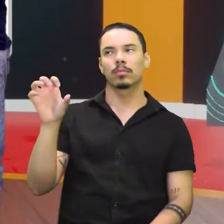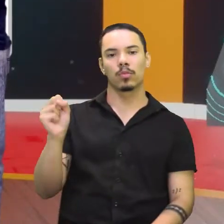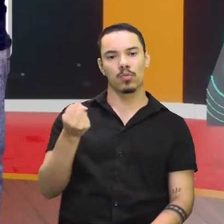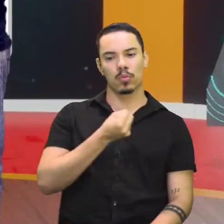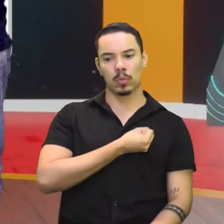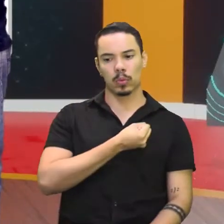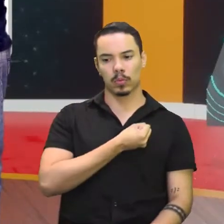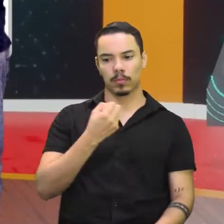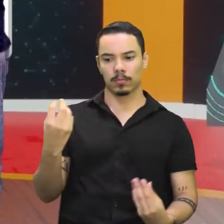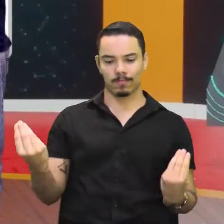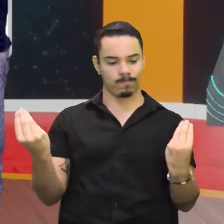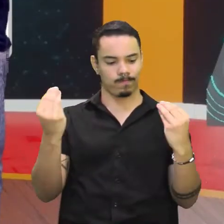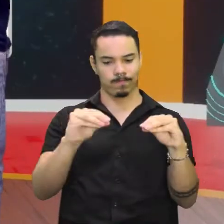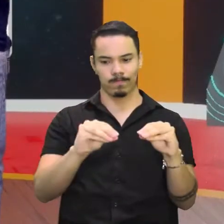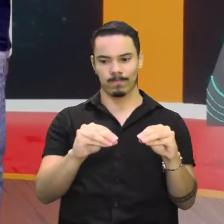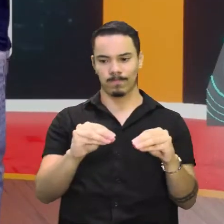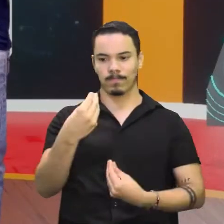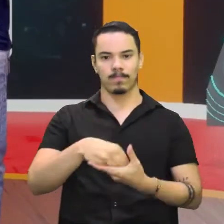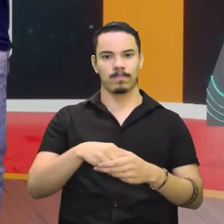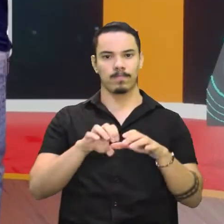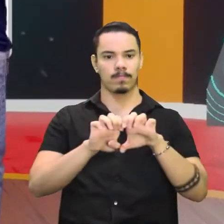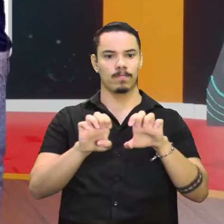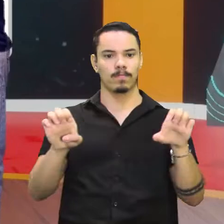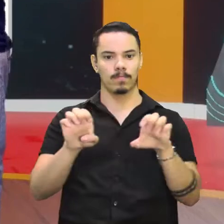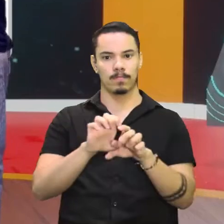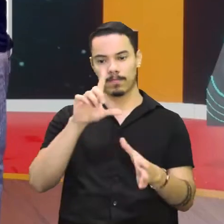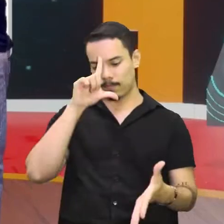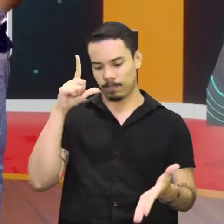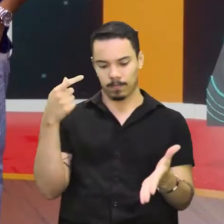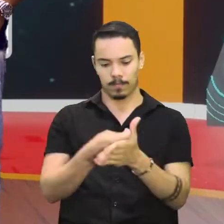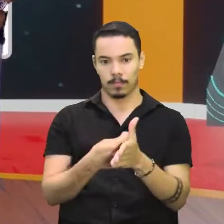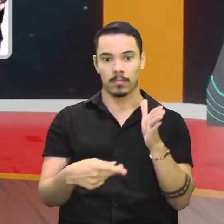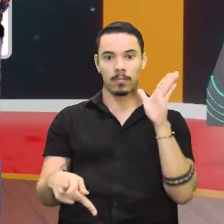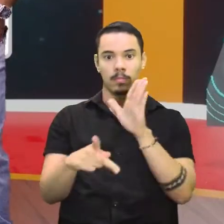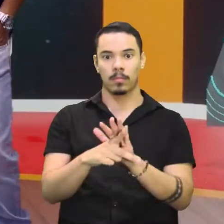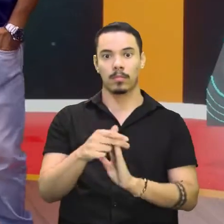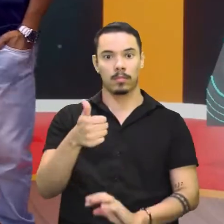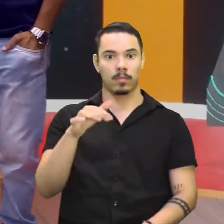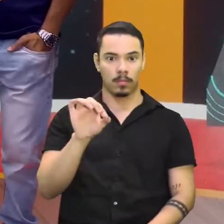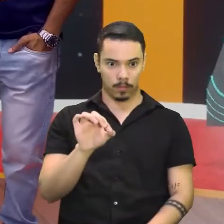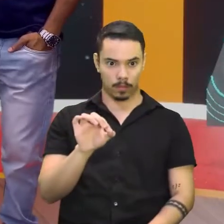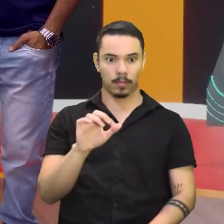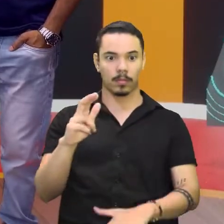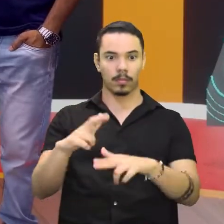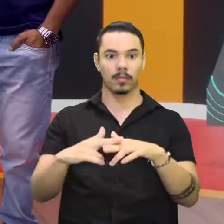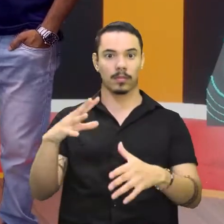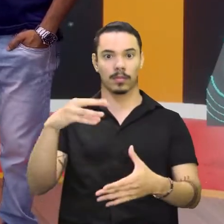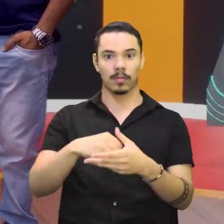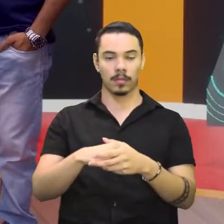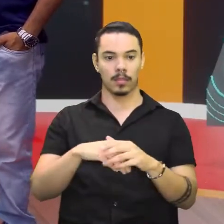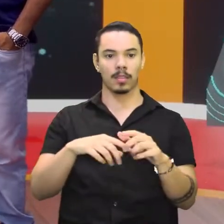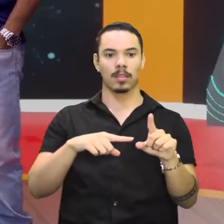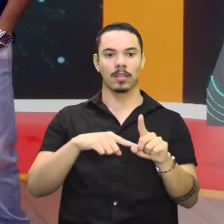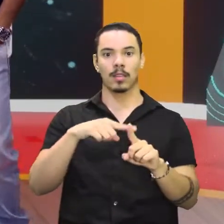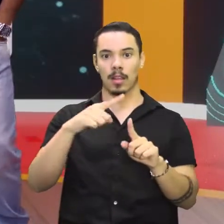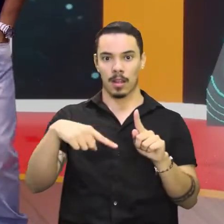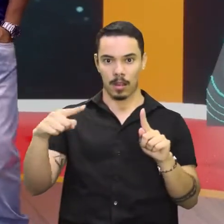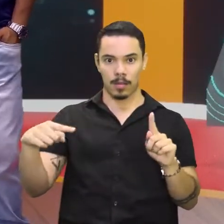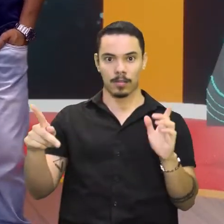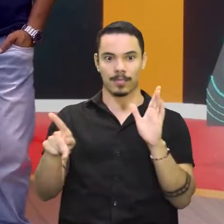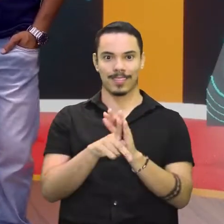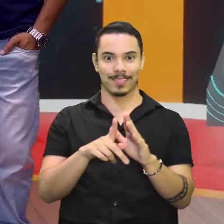jogado nessa expressão dê 10. Dê 10, isso mesmo. Que é a raiz. E graficamente, para quem está com saudade dos gráficos,